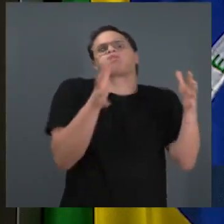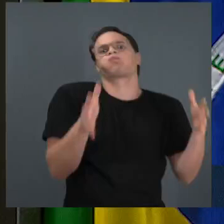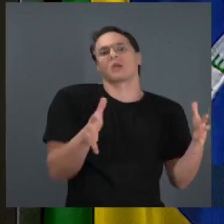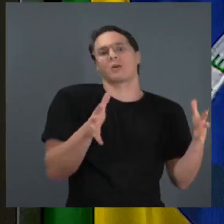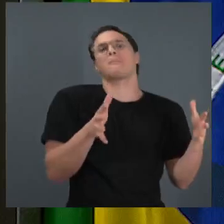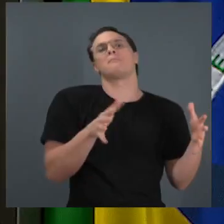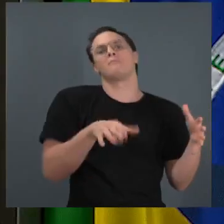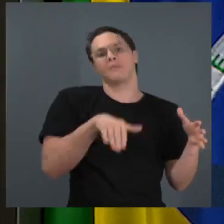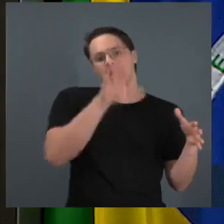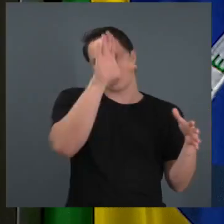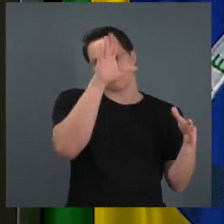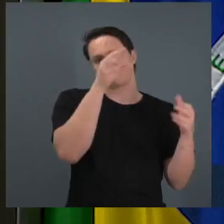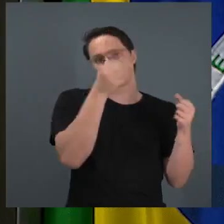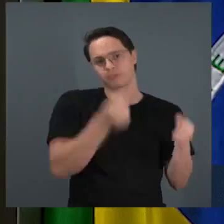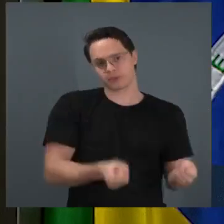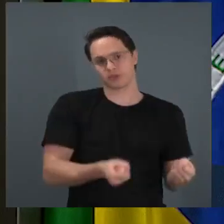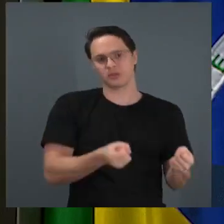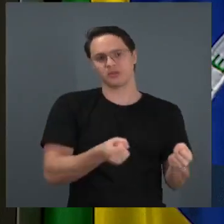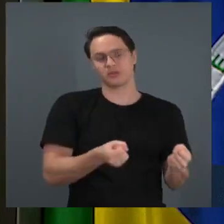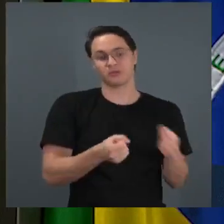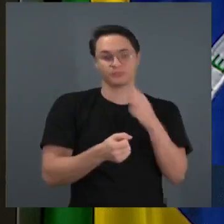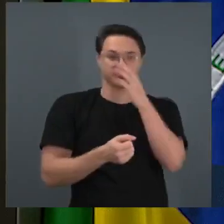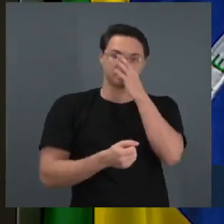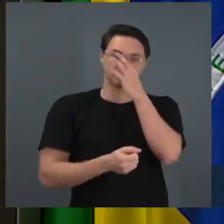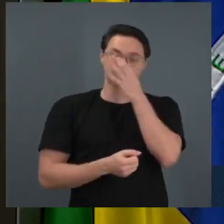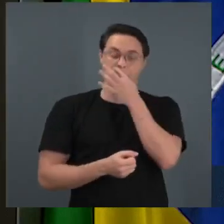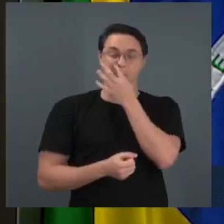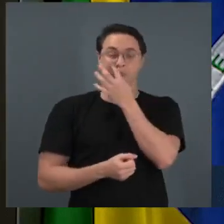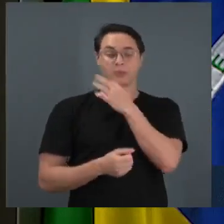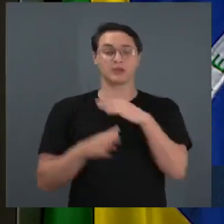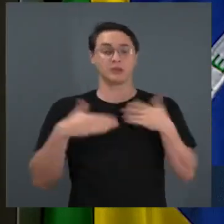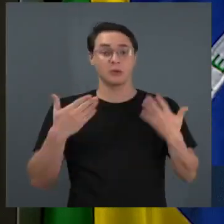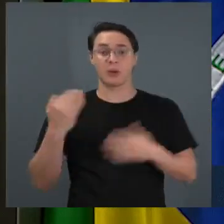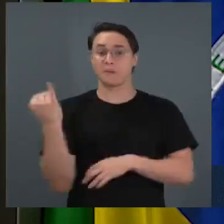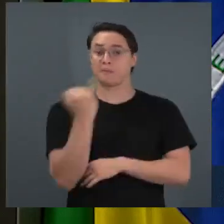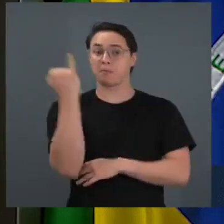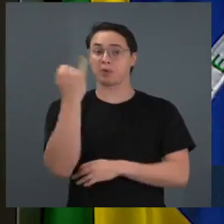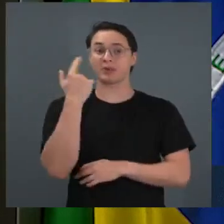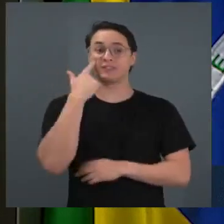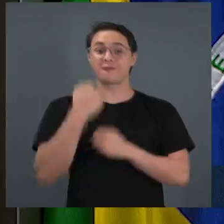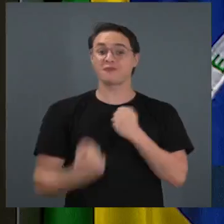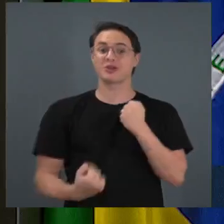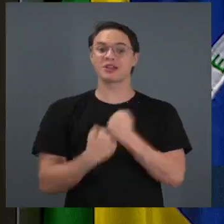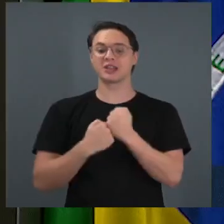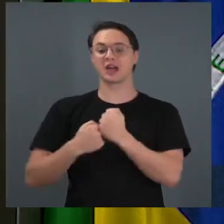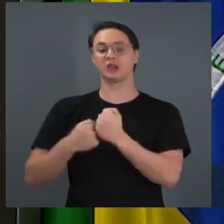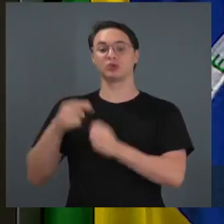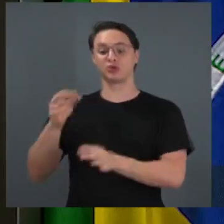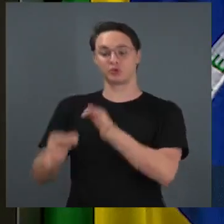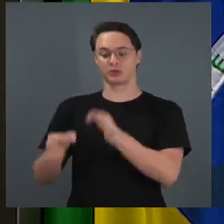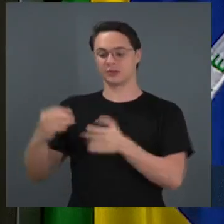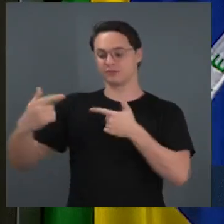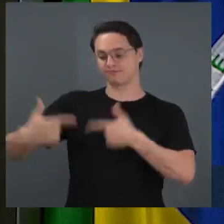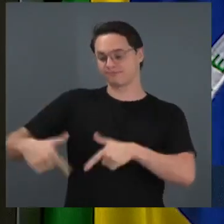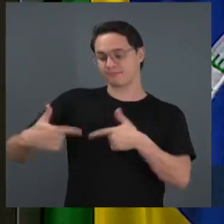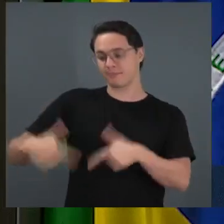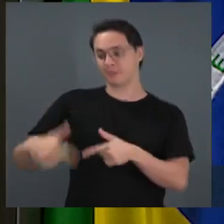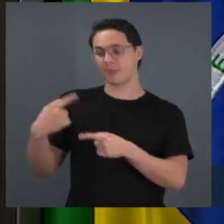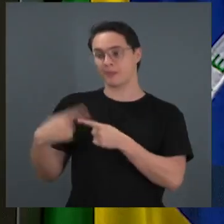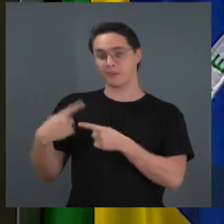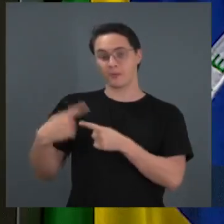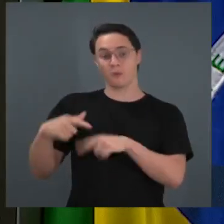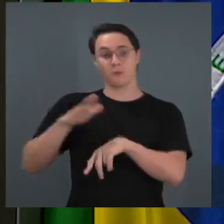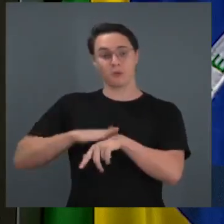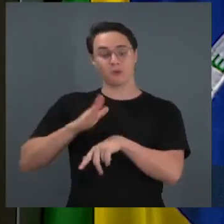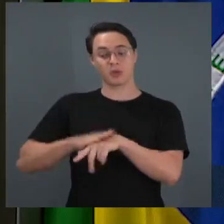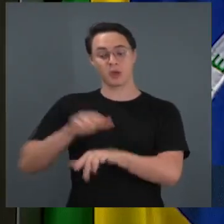juiz. É imprescindível fortalecer a justiça do trabalho. Durante a tramitação da reforma